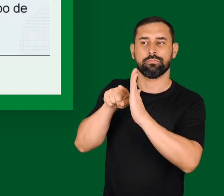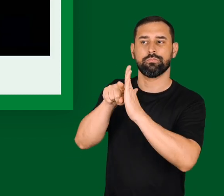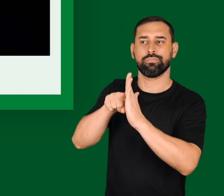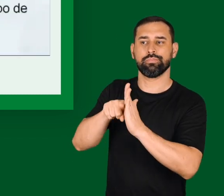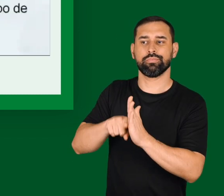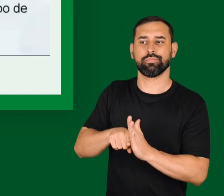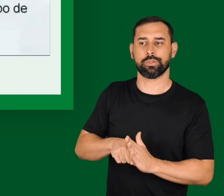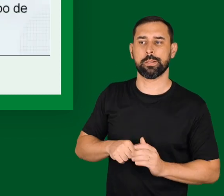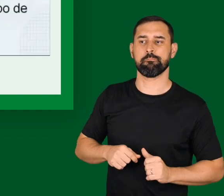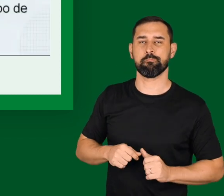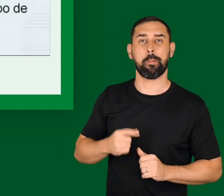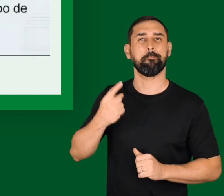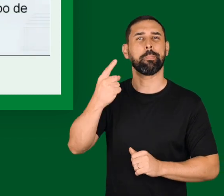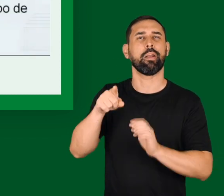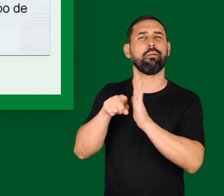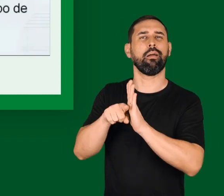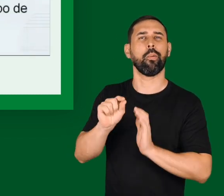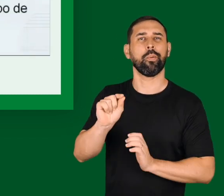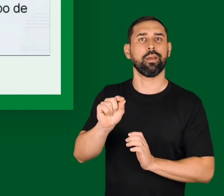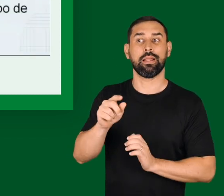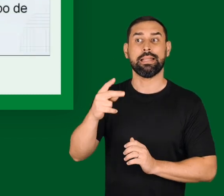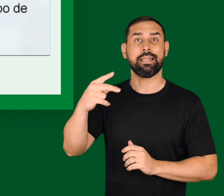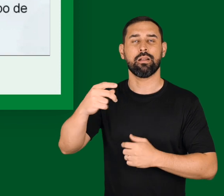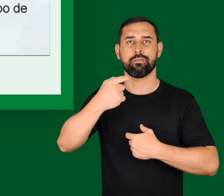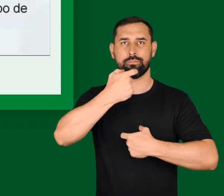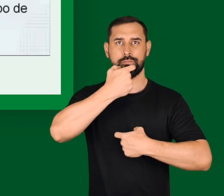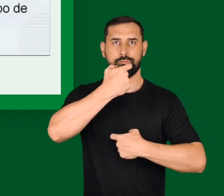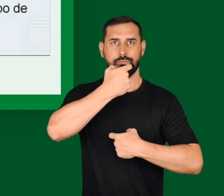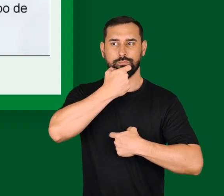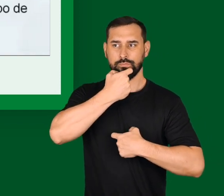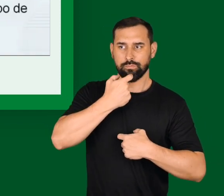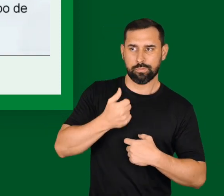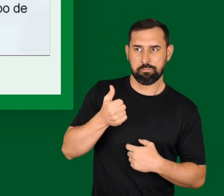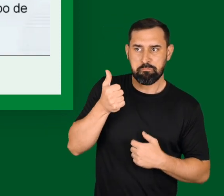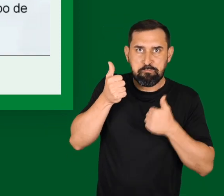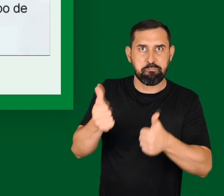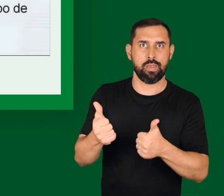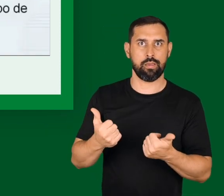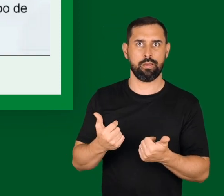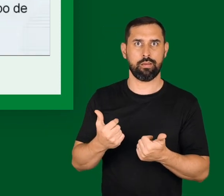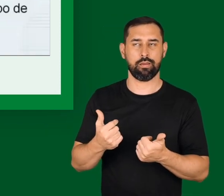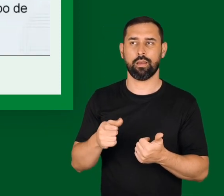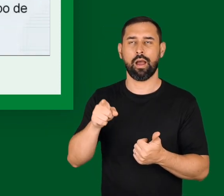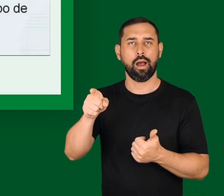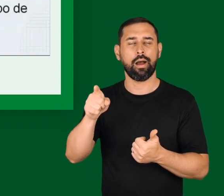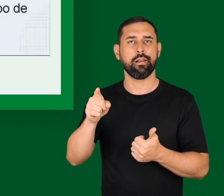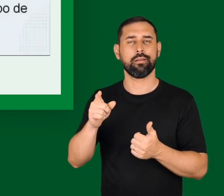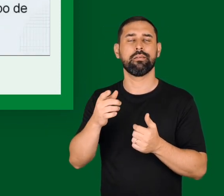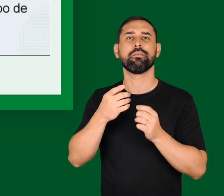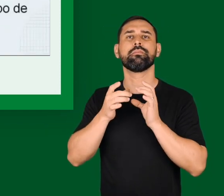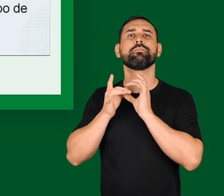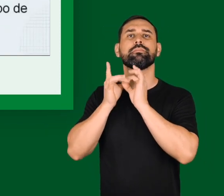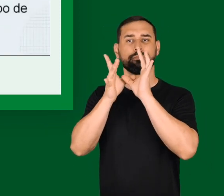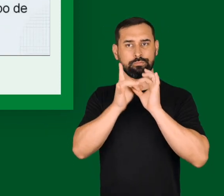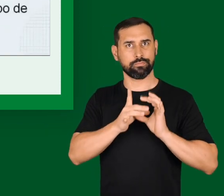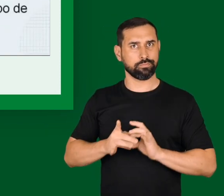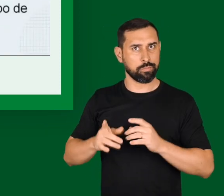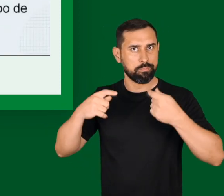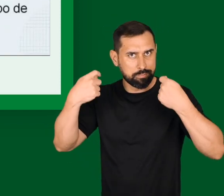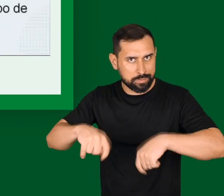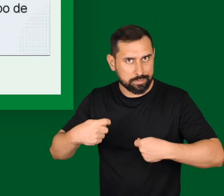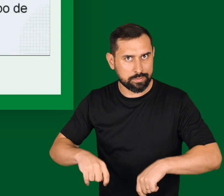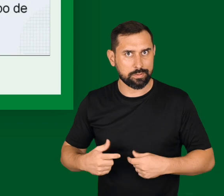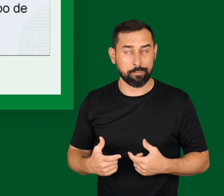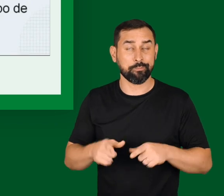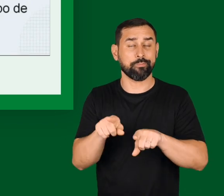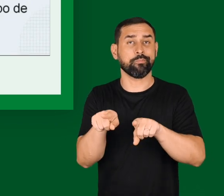né, que vai ser a sua avaliação primária. Garantir a via aérea, que sejam elas apenas com a posição, com a total desobstrução da